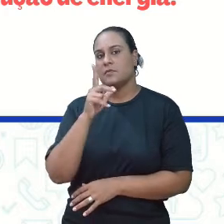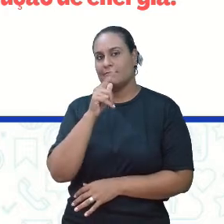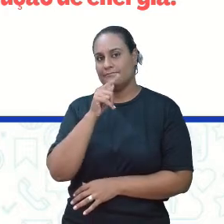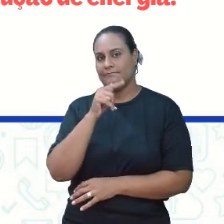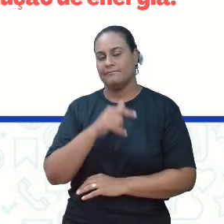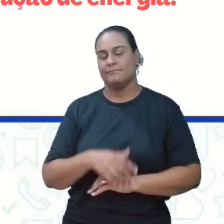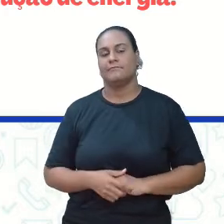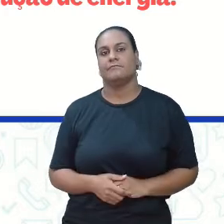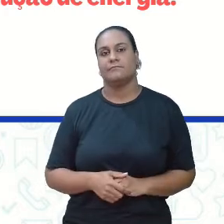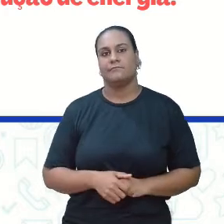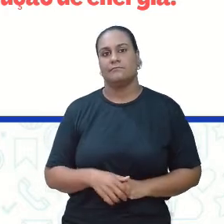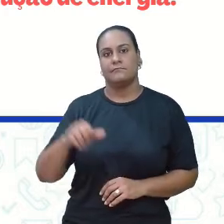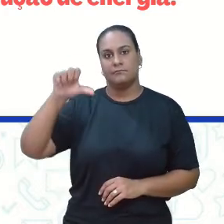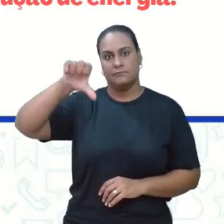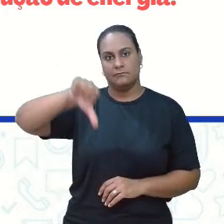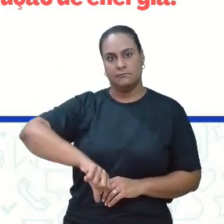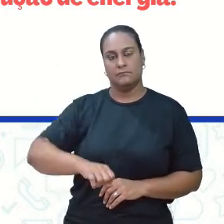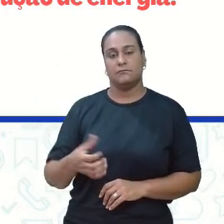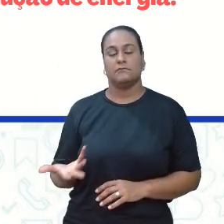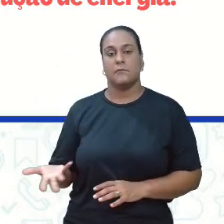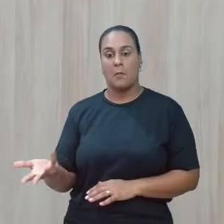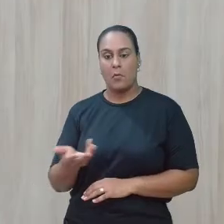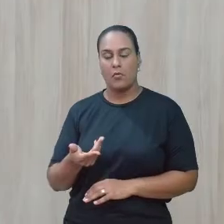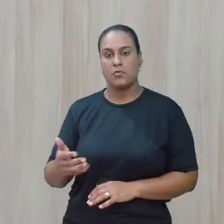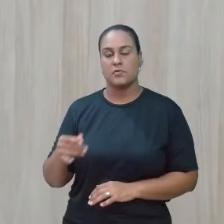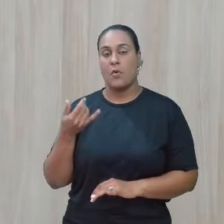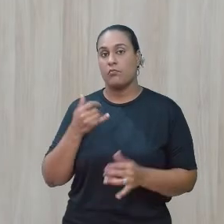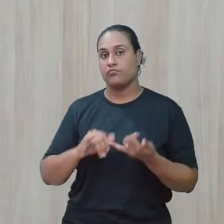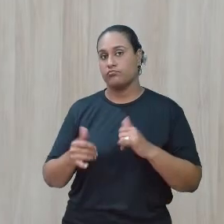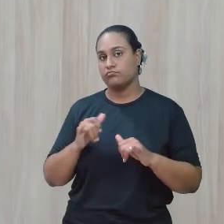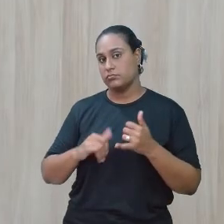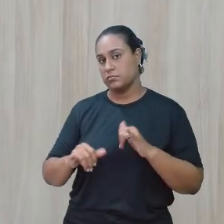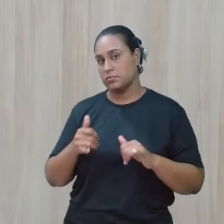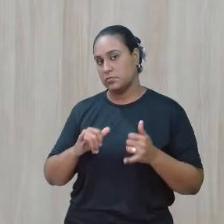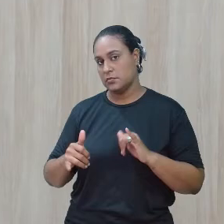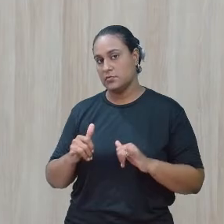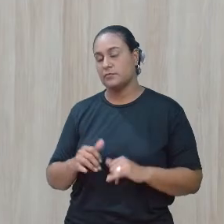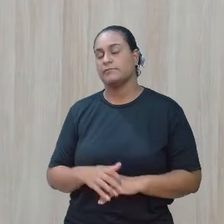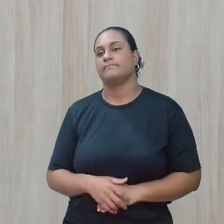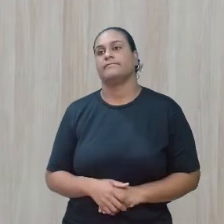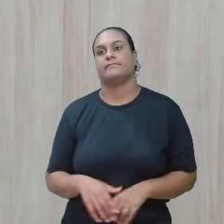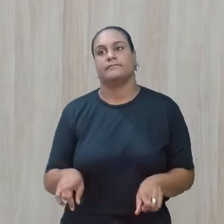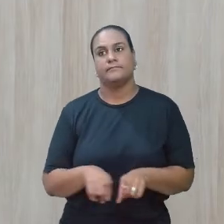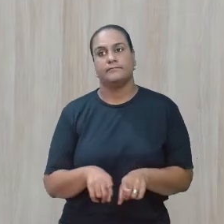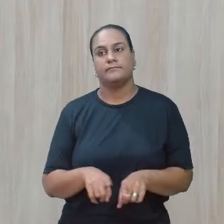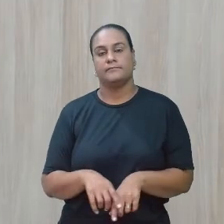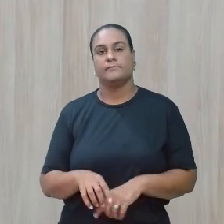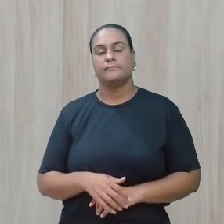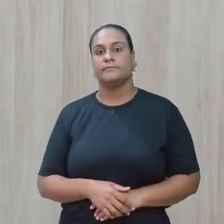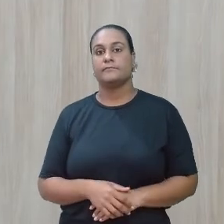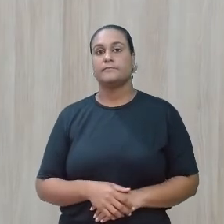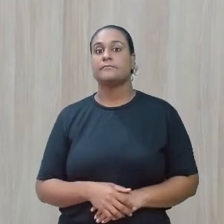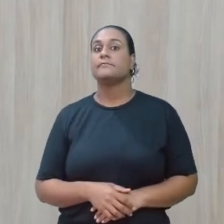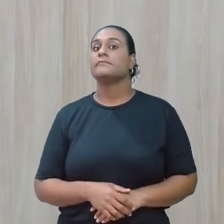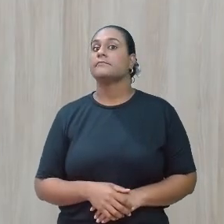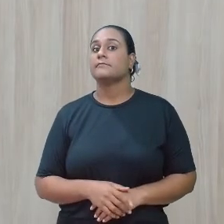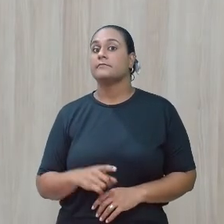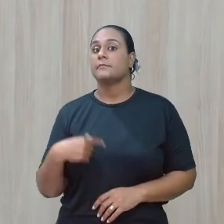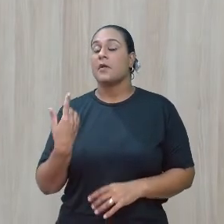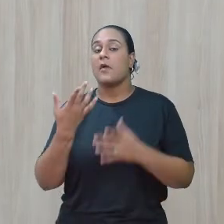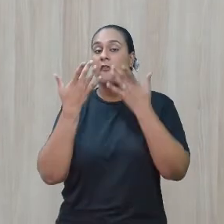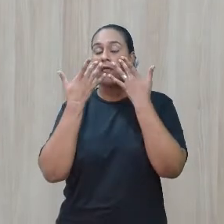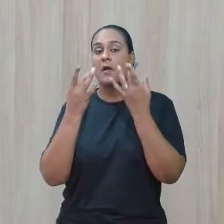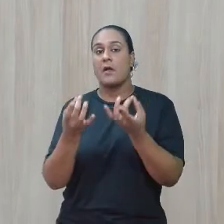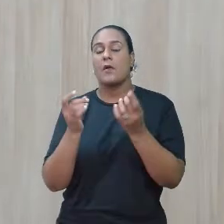consumir. Crise na produção de energia também pode ser impactado. E aí a gente tem que ficar atento